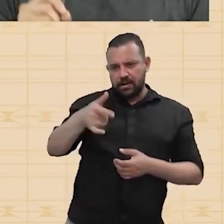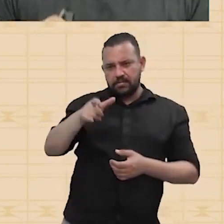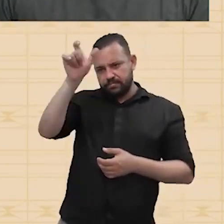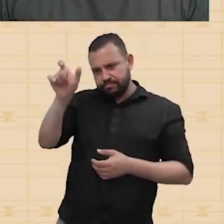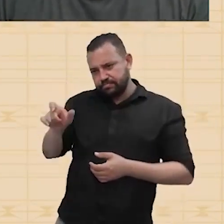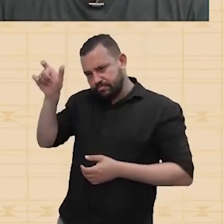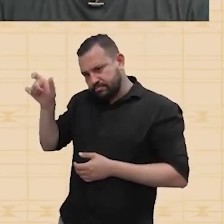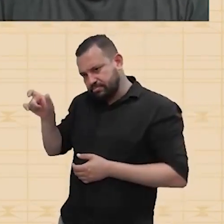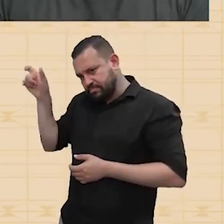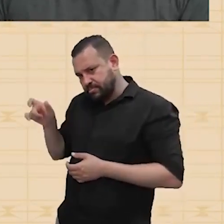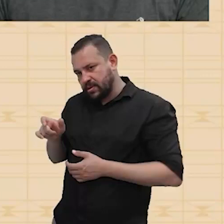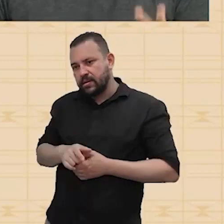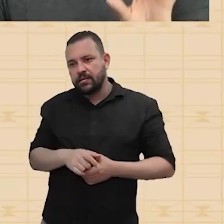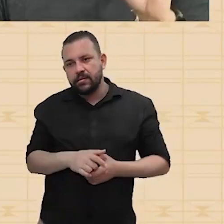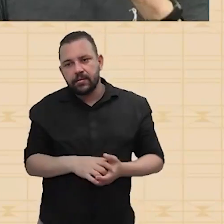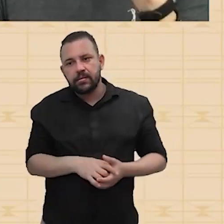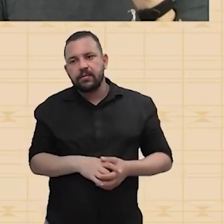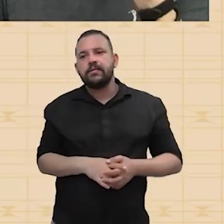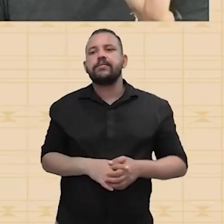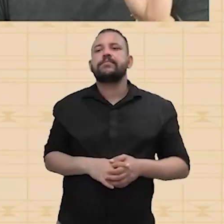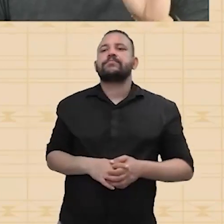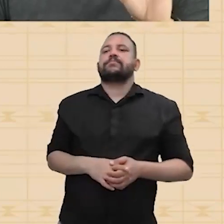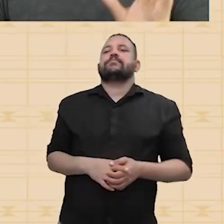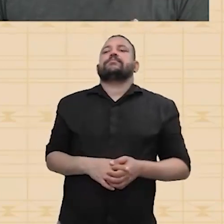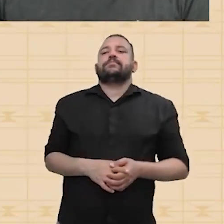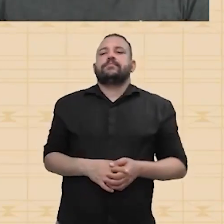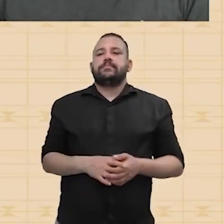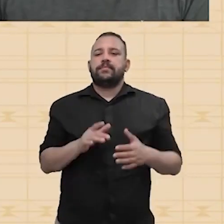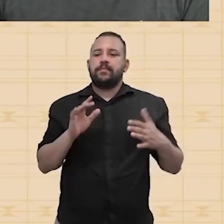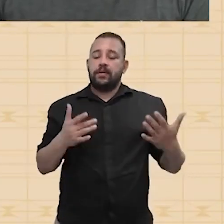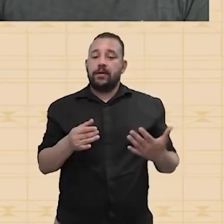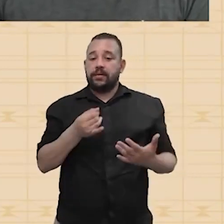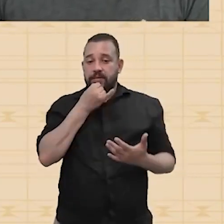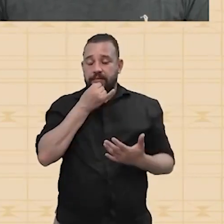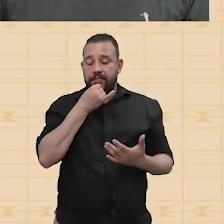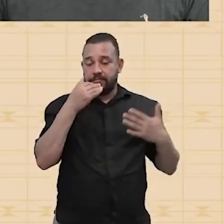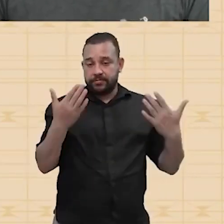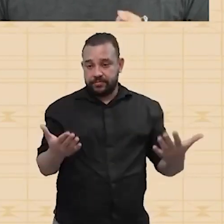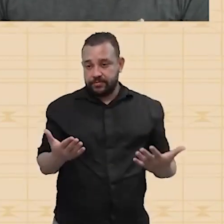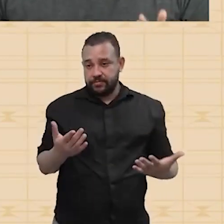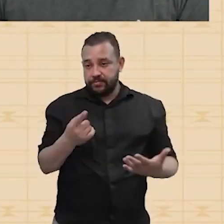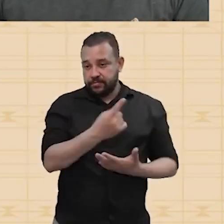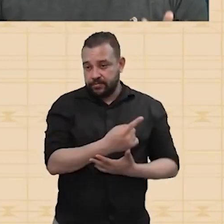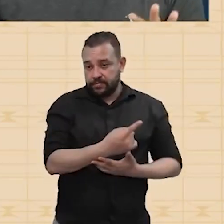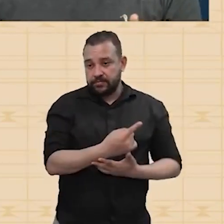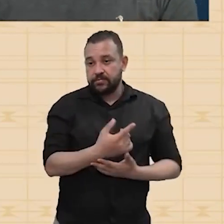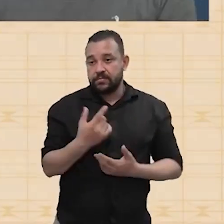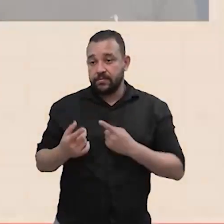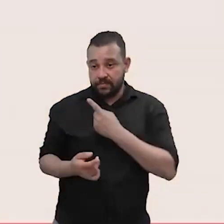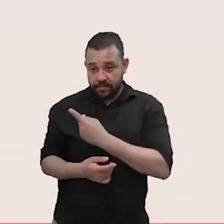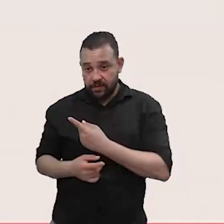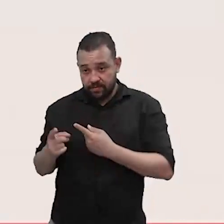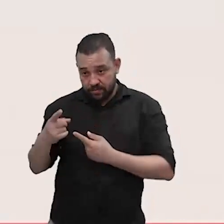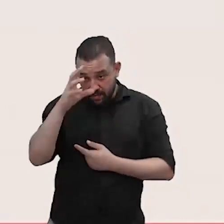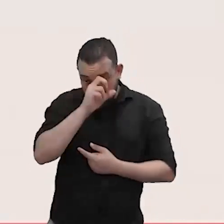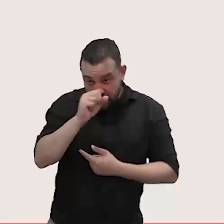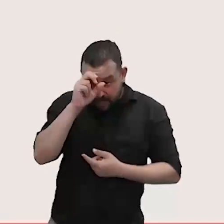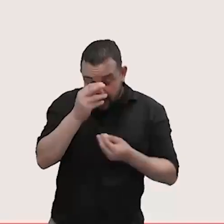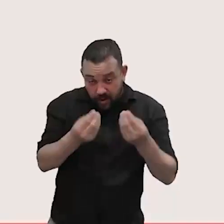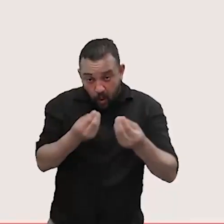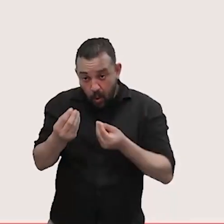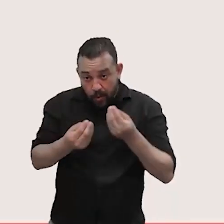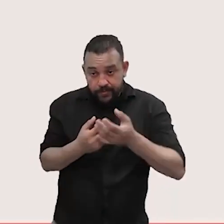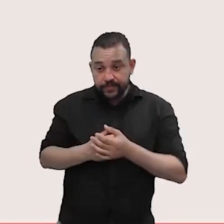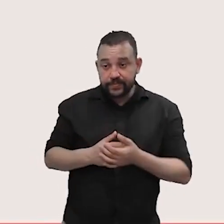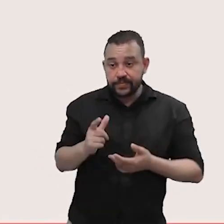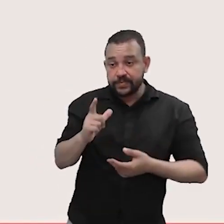assim sucessivamente. Aí eu fiz um exemplo aqui para você aprender como que faz isso. Nós temos aí